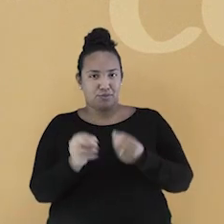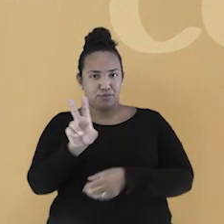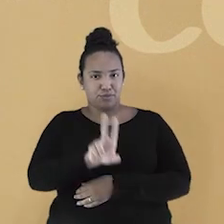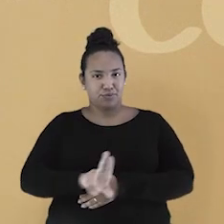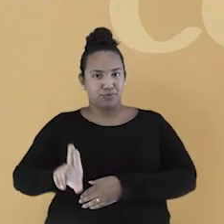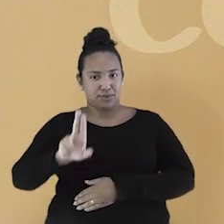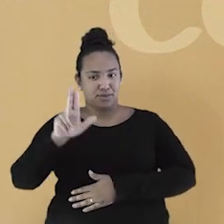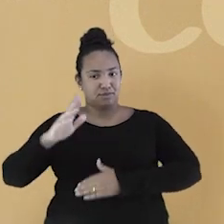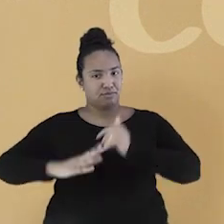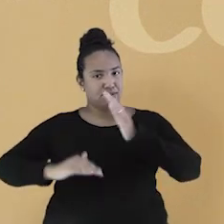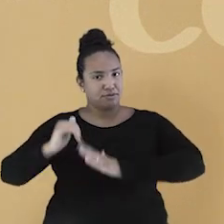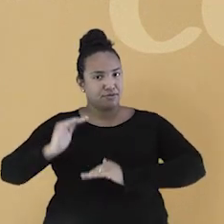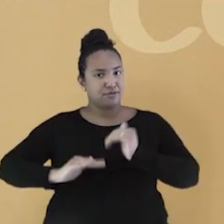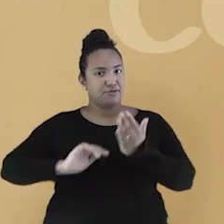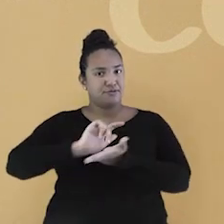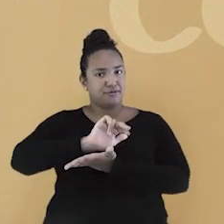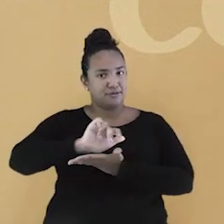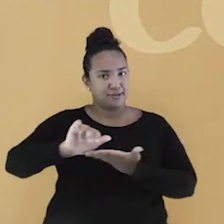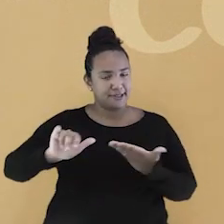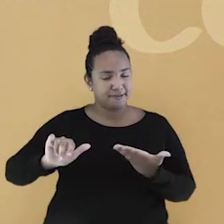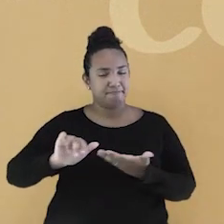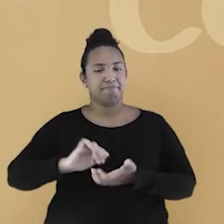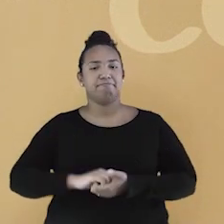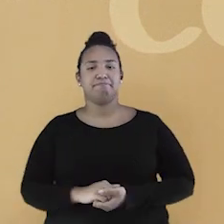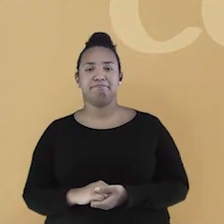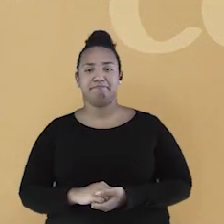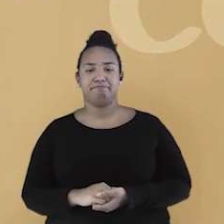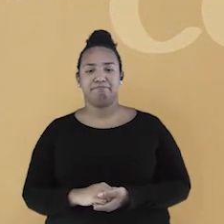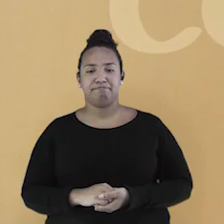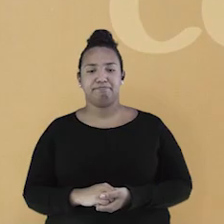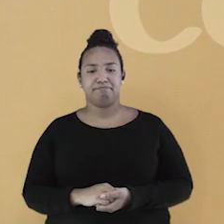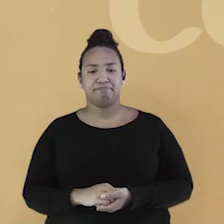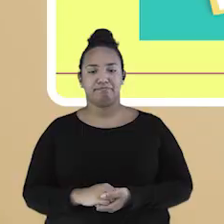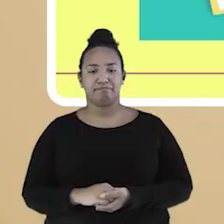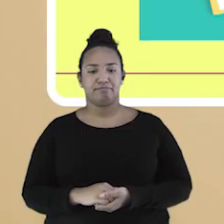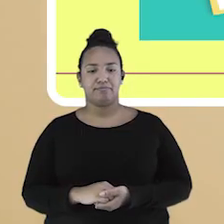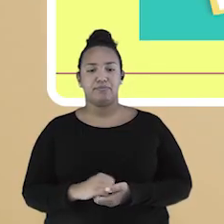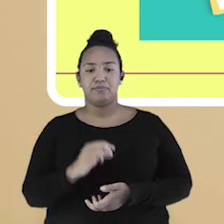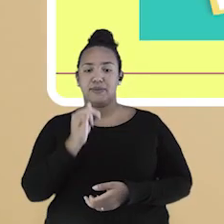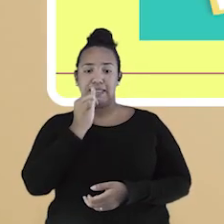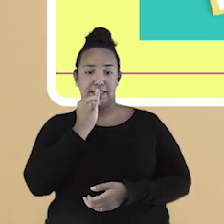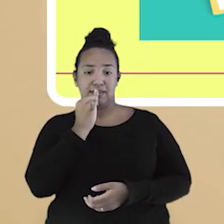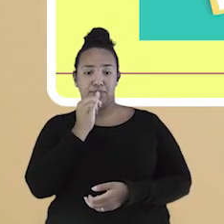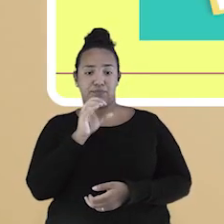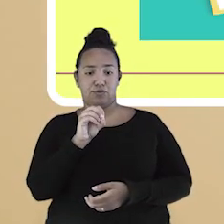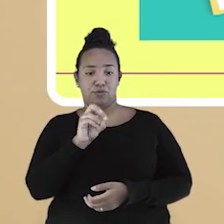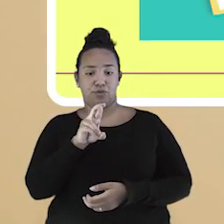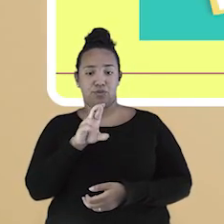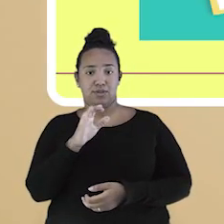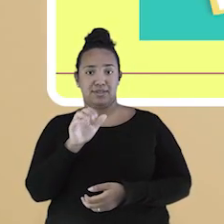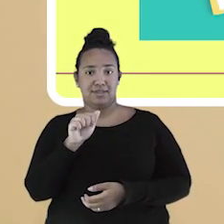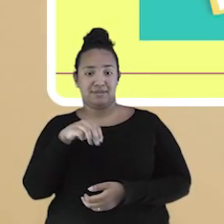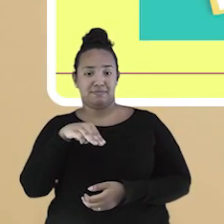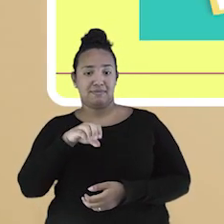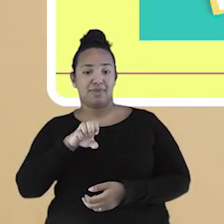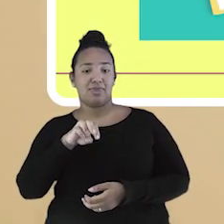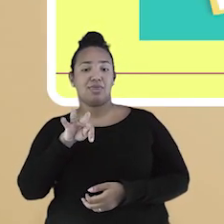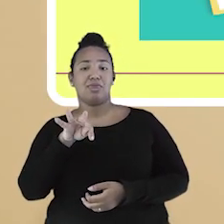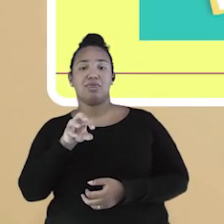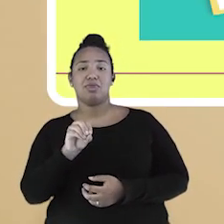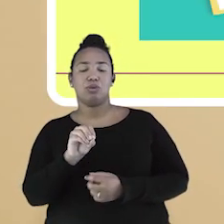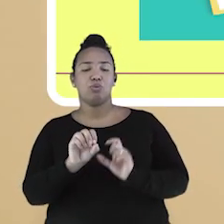números nos mais variados tipos de profissão. Fazer um orçamento, calcular porcentagens,